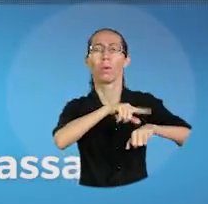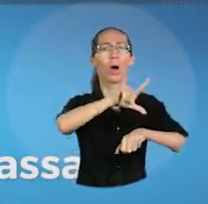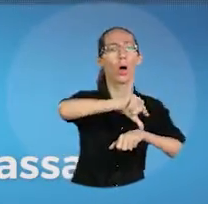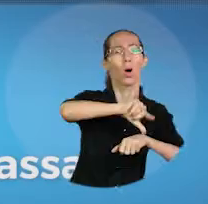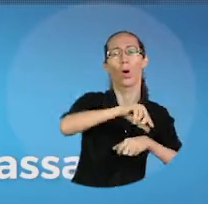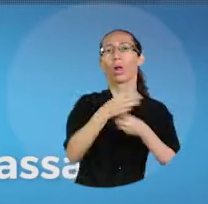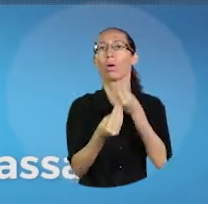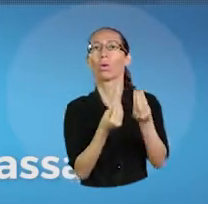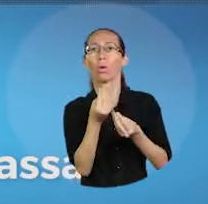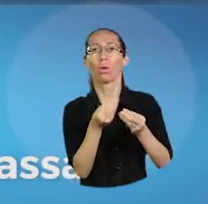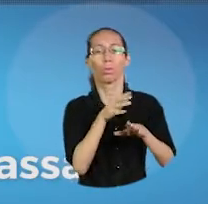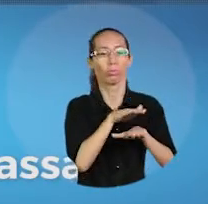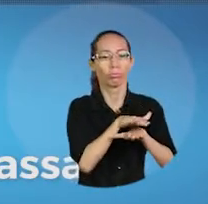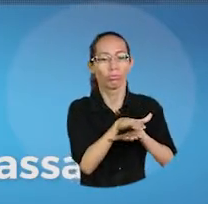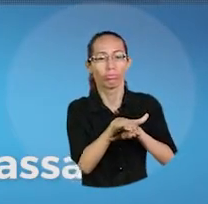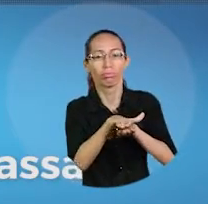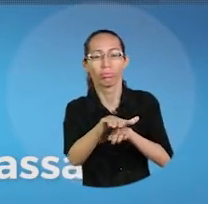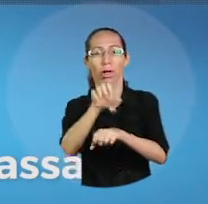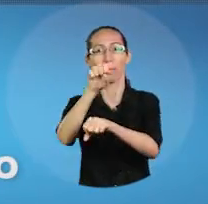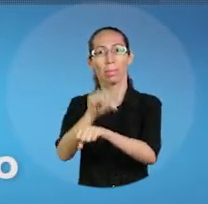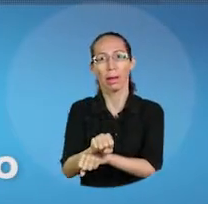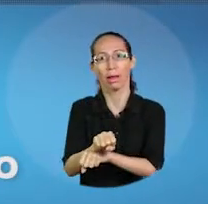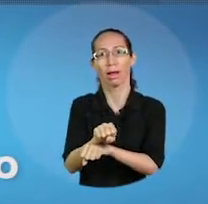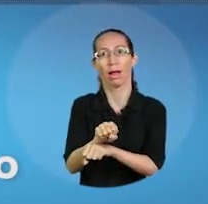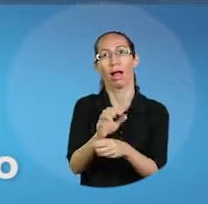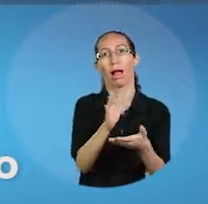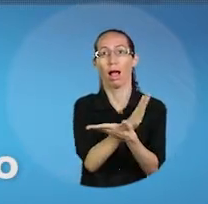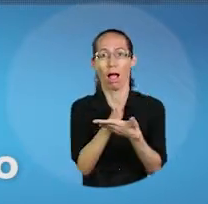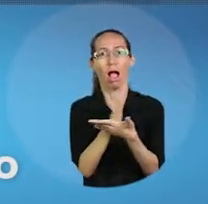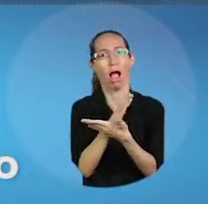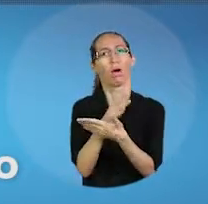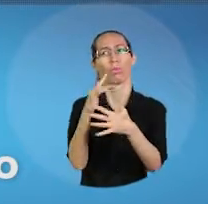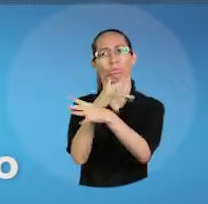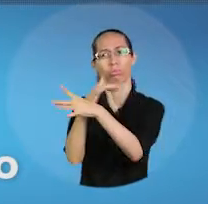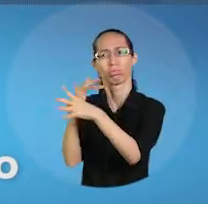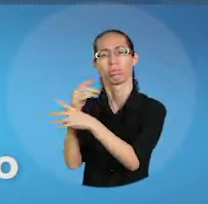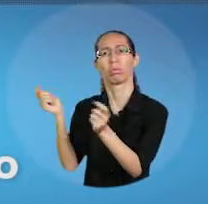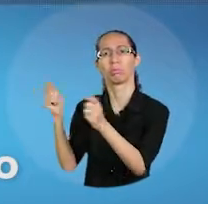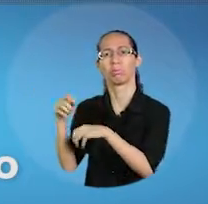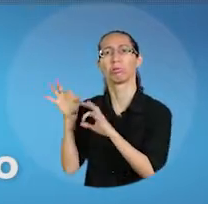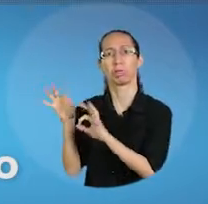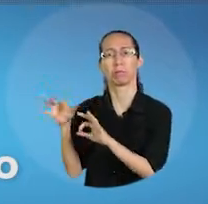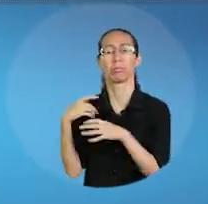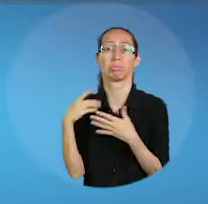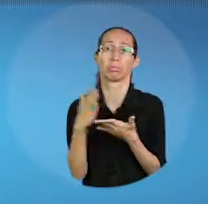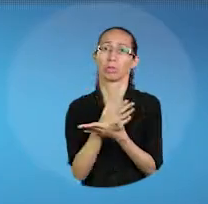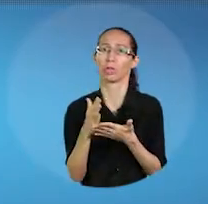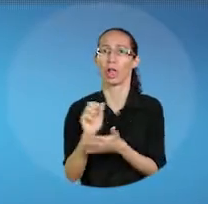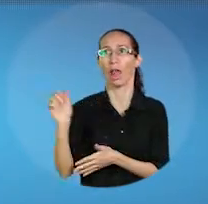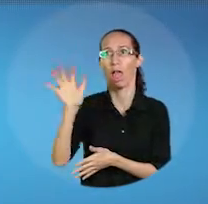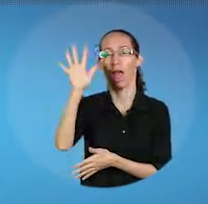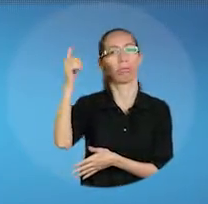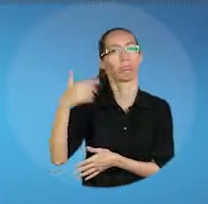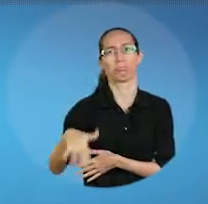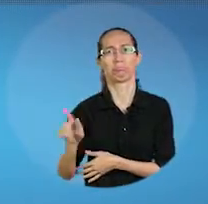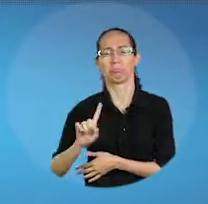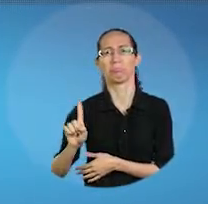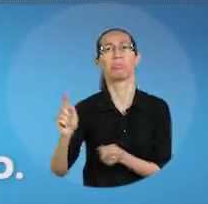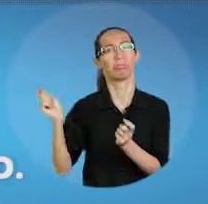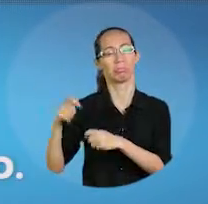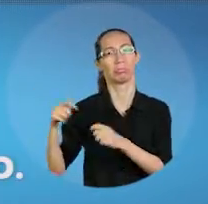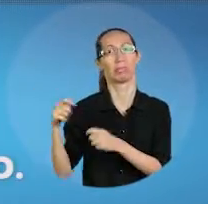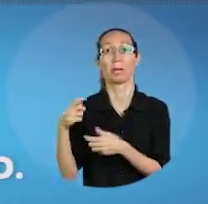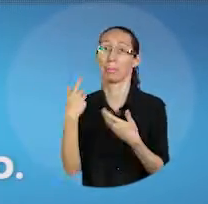a hora que o próximo ônibus passará. Algumas cidades já estão fazendo e está dando certo. Não é caro, dá para